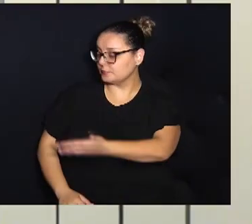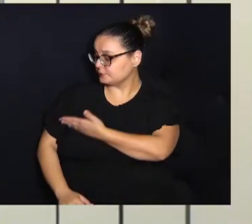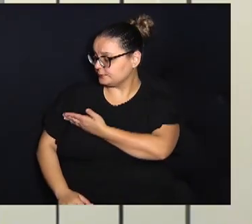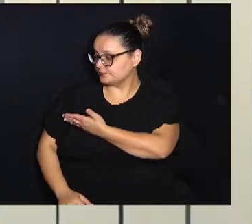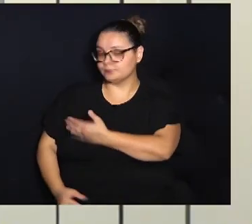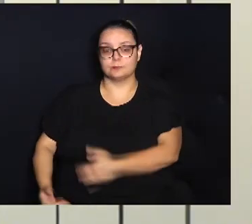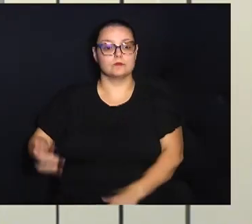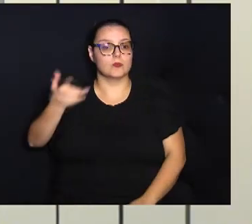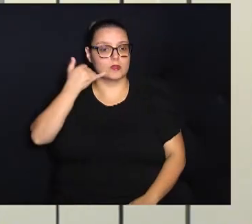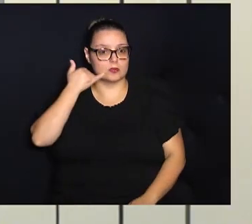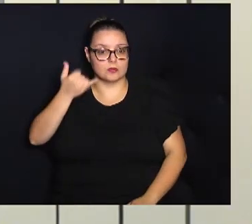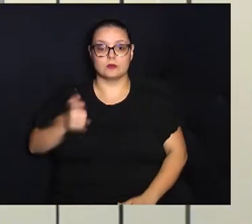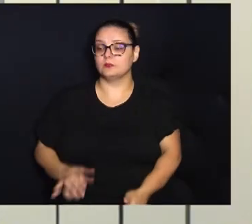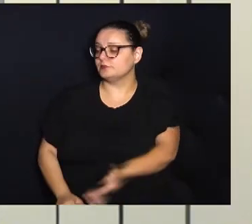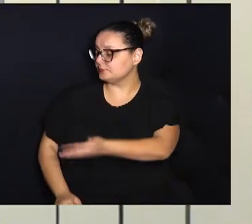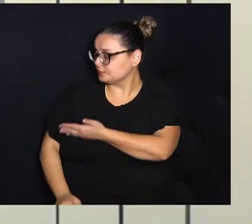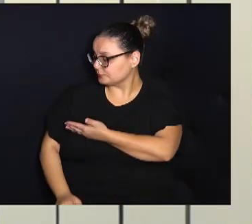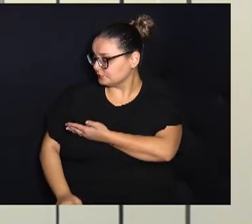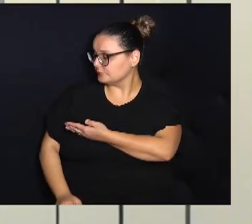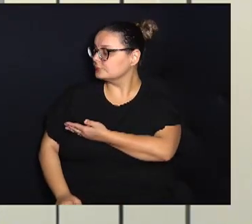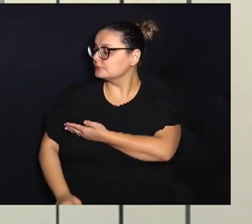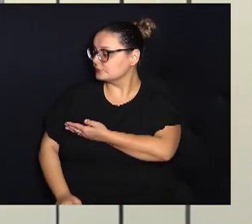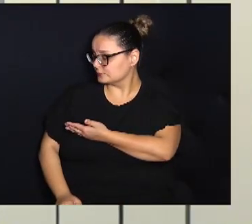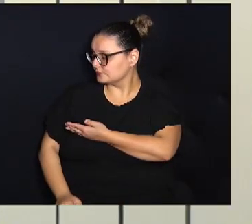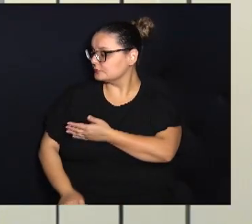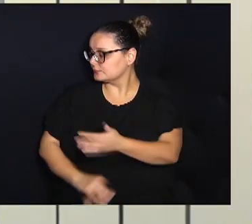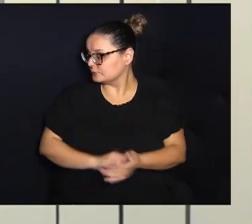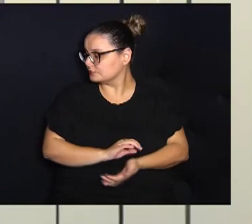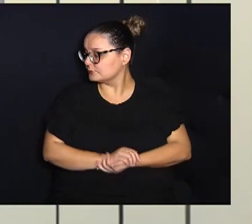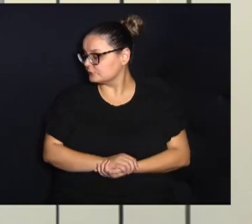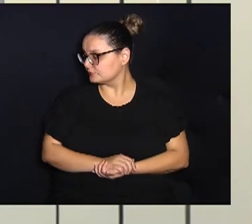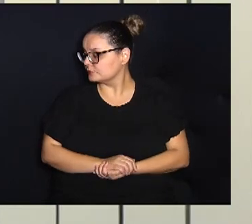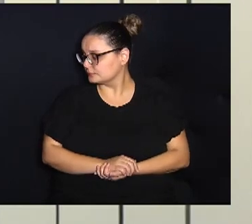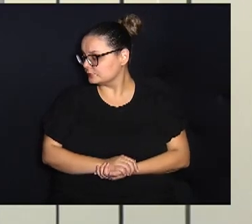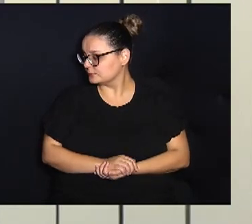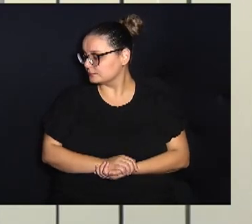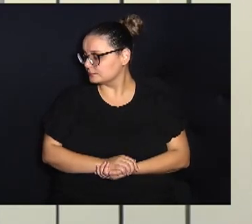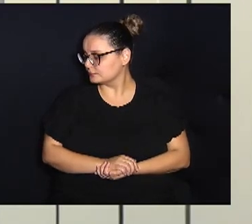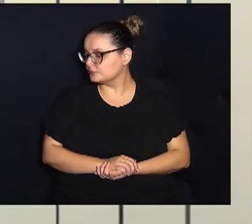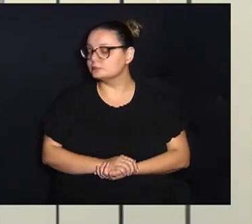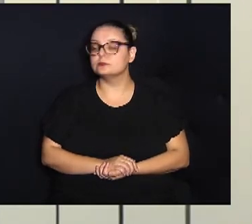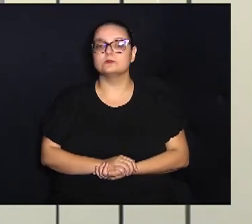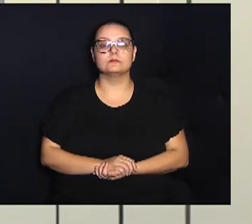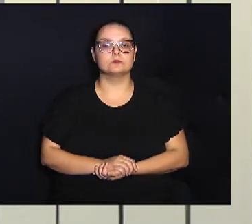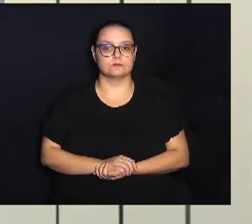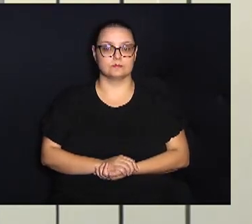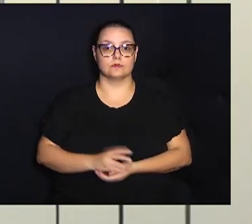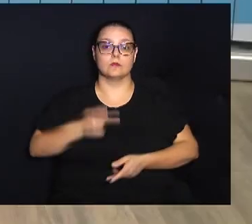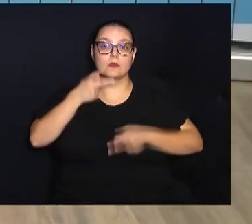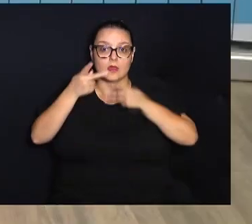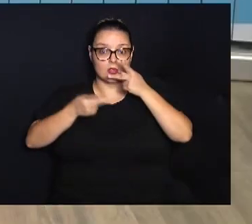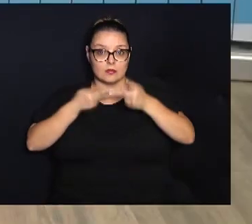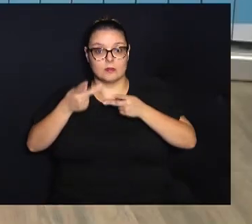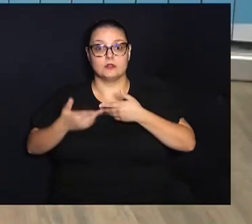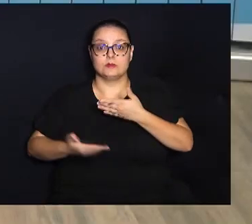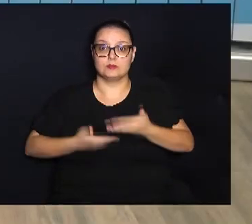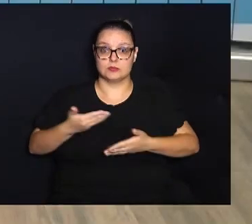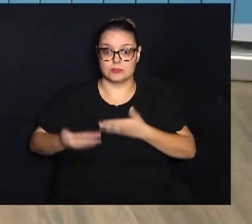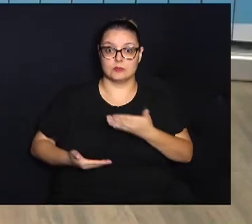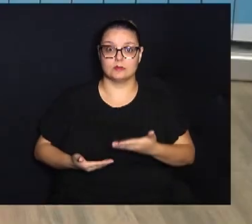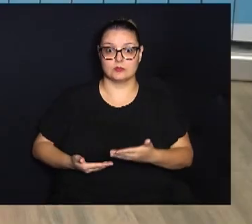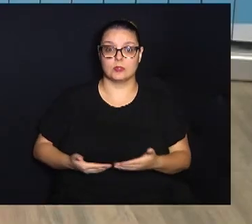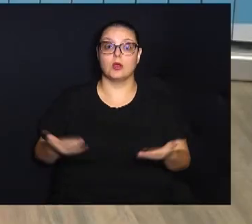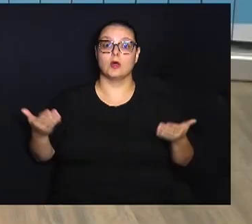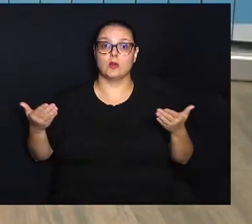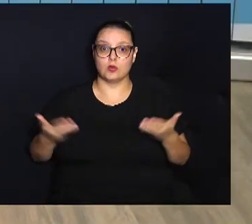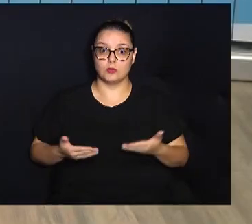é o 19 3198-5200. E ainda falando sobre serviço, gente,